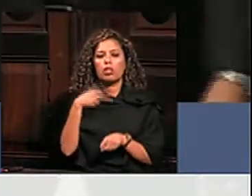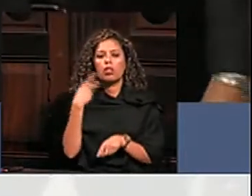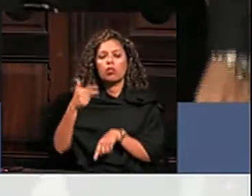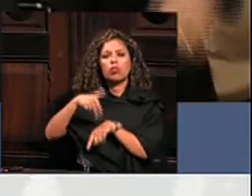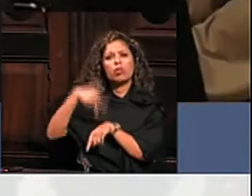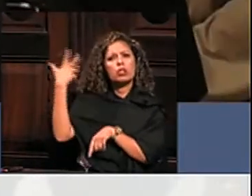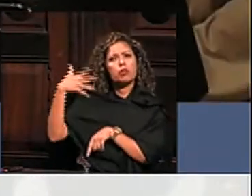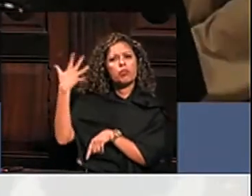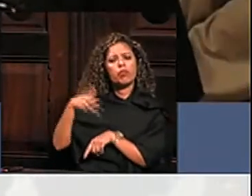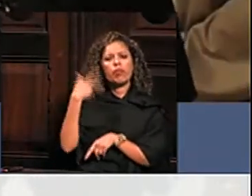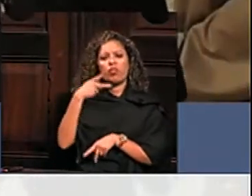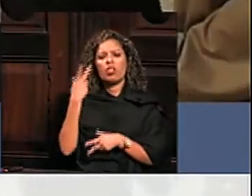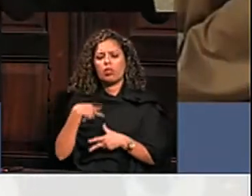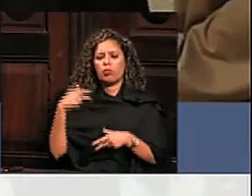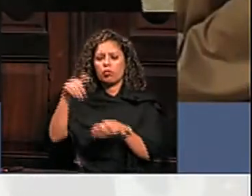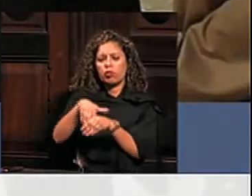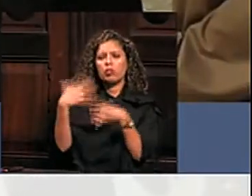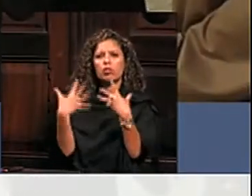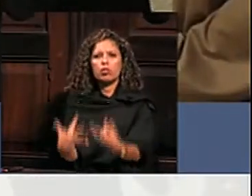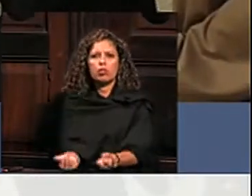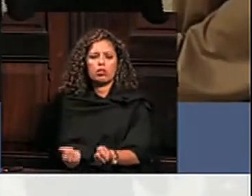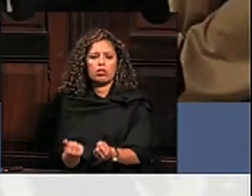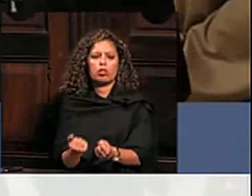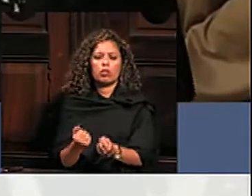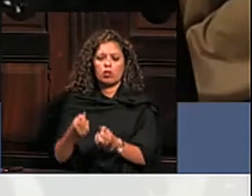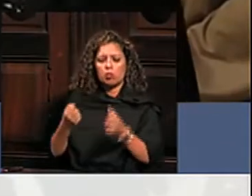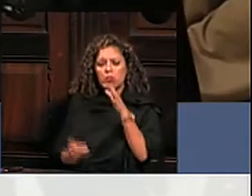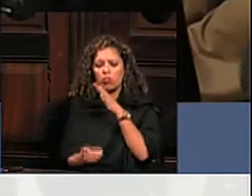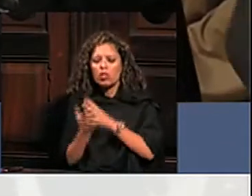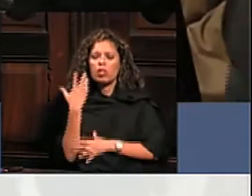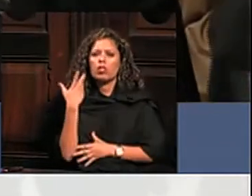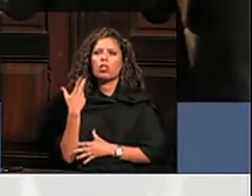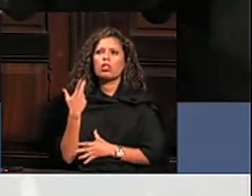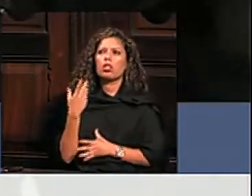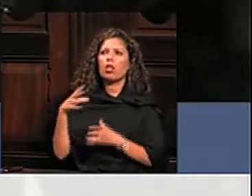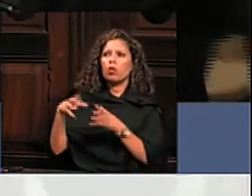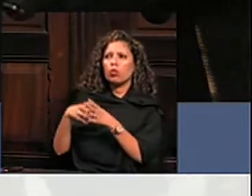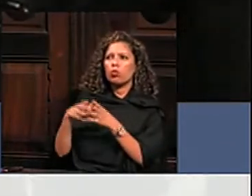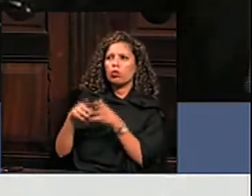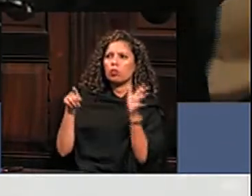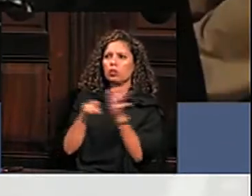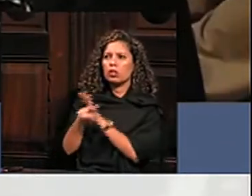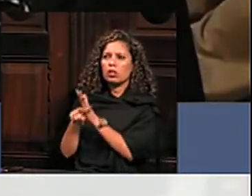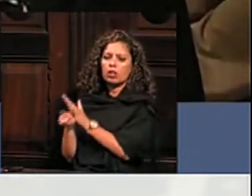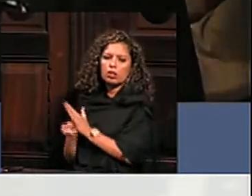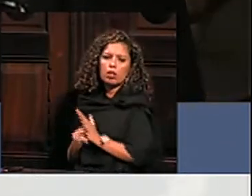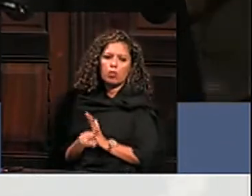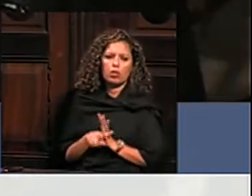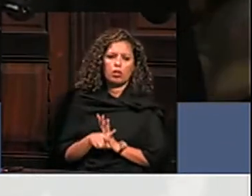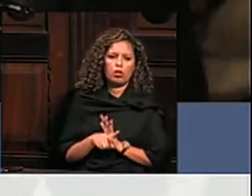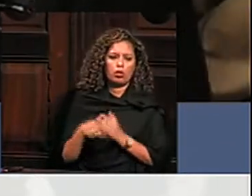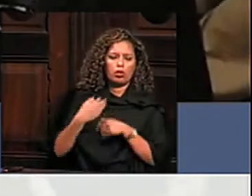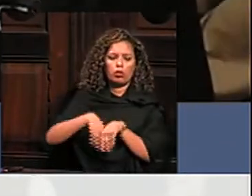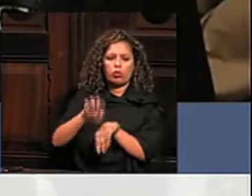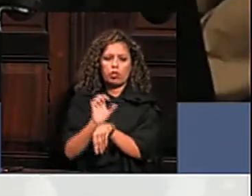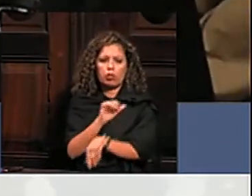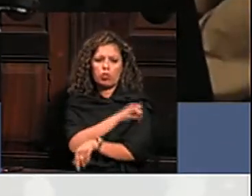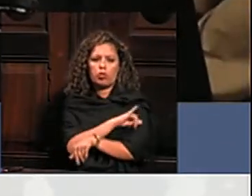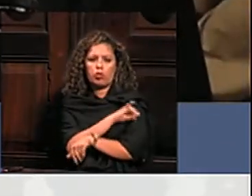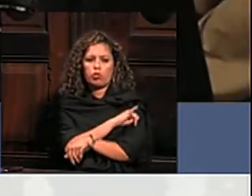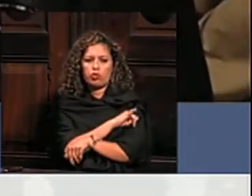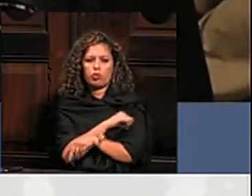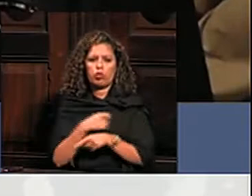voto favorável à criação da Controladoria Geral do Estado. Senhor presidente, eu fui gestor